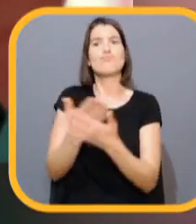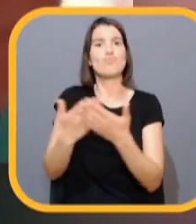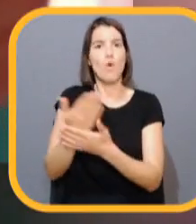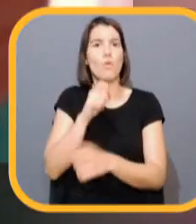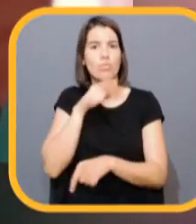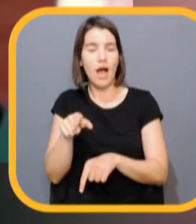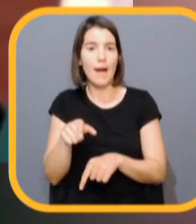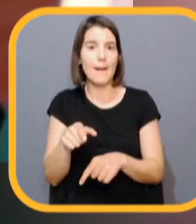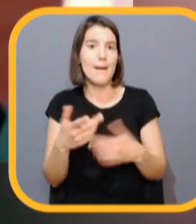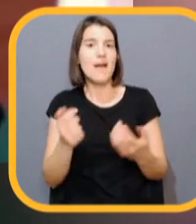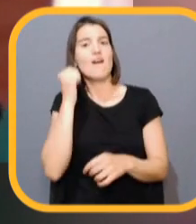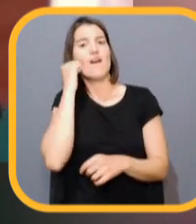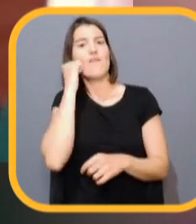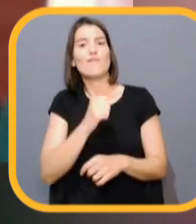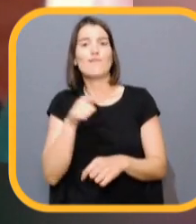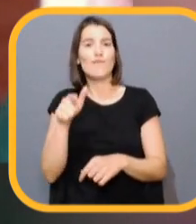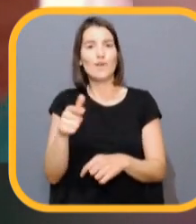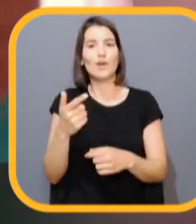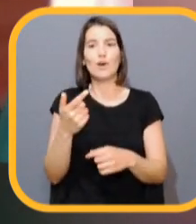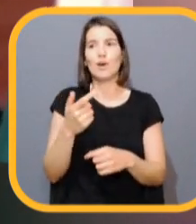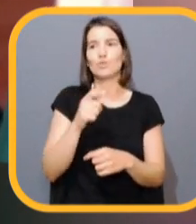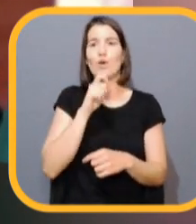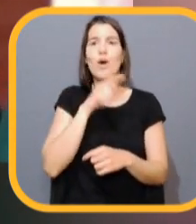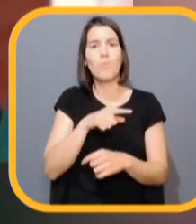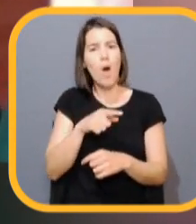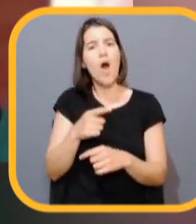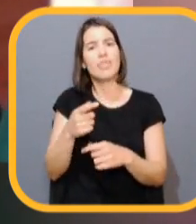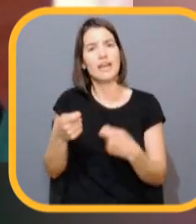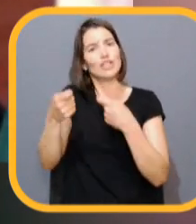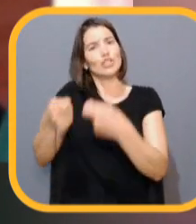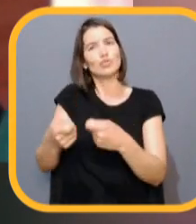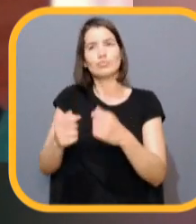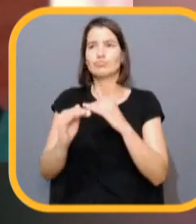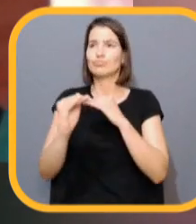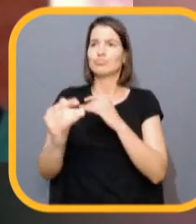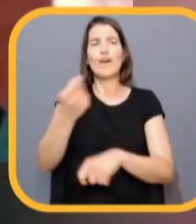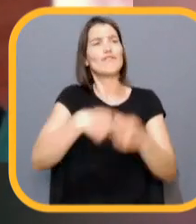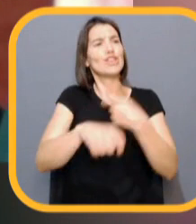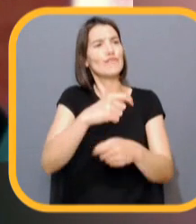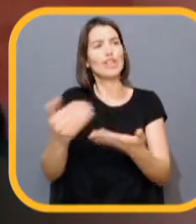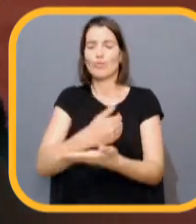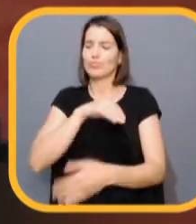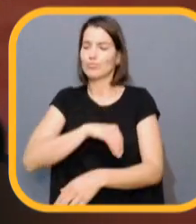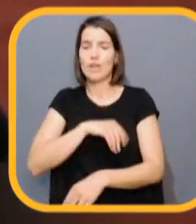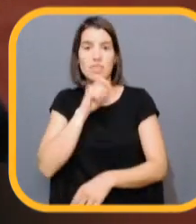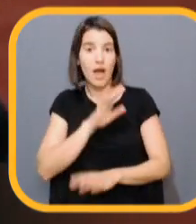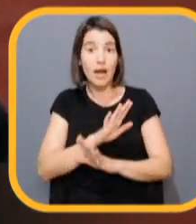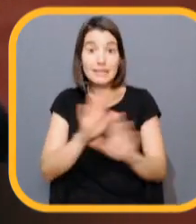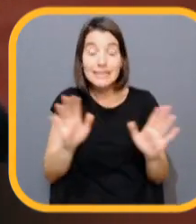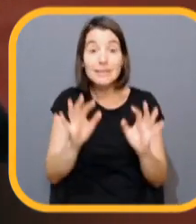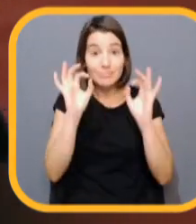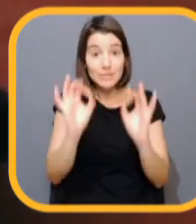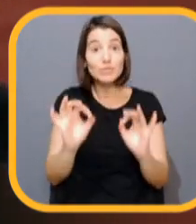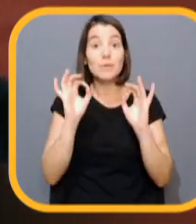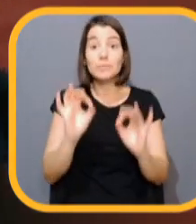Portugal. E que os filmes podem ser autossustentáveis e viverem por si próprios, o que